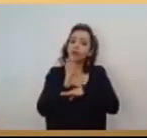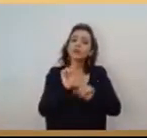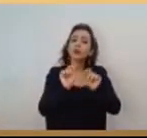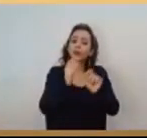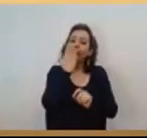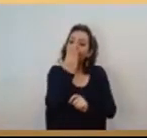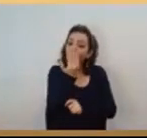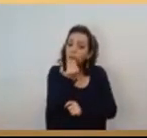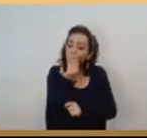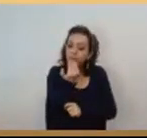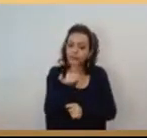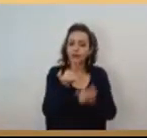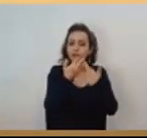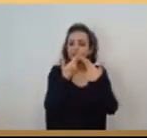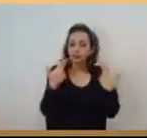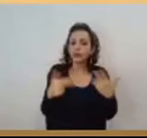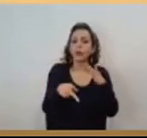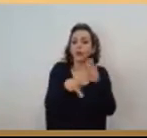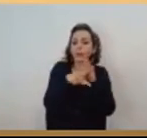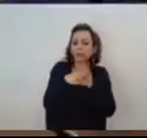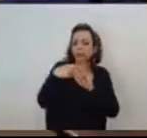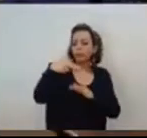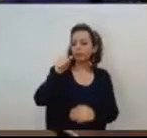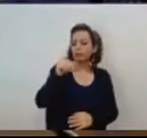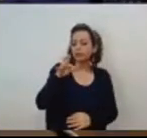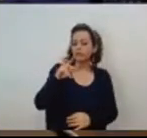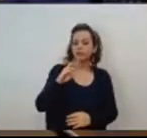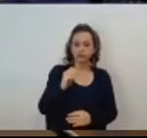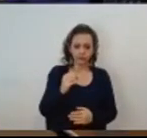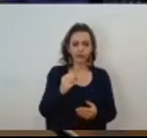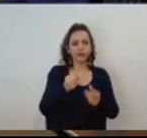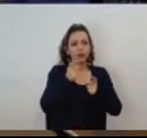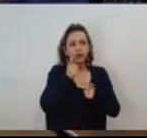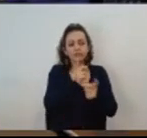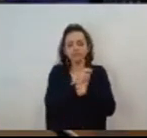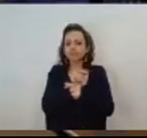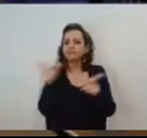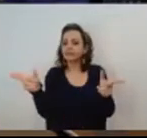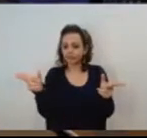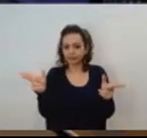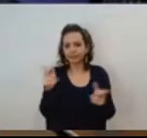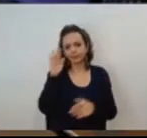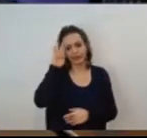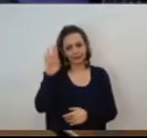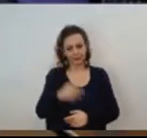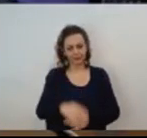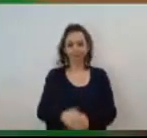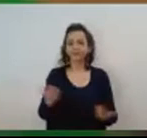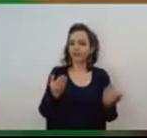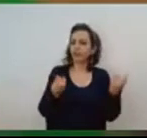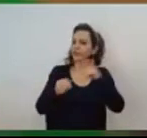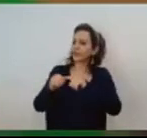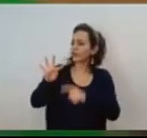protagonismo na os consumidores ligados Jussara eu queria voltar com a Tati aqui para a gente poder falar um pouquinho Como está sendo a